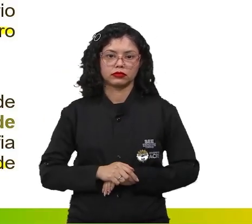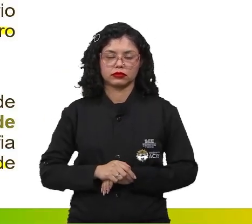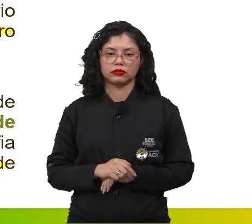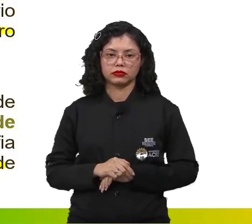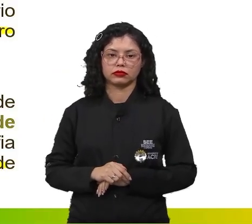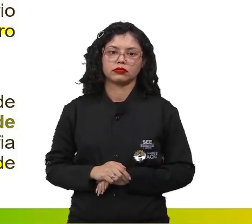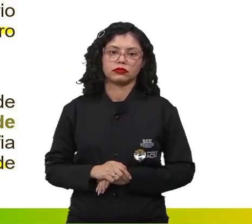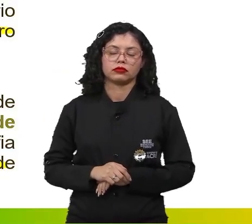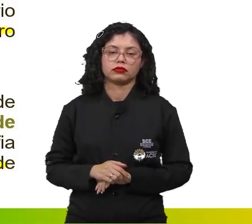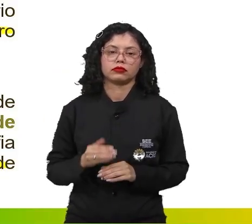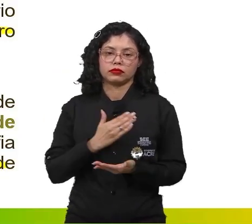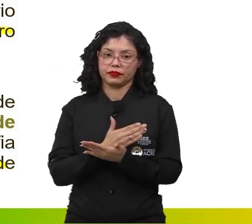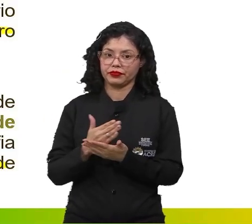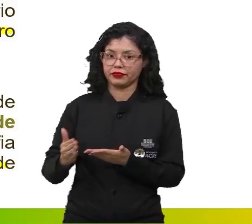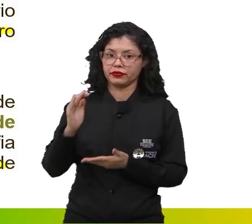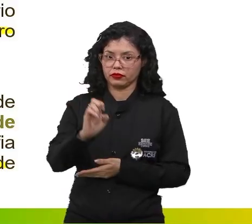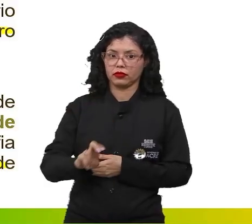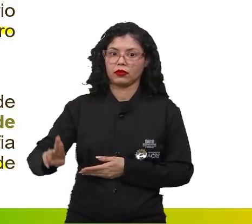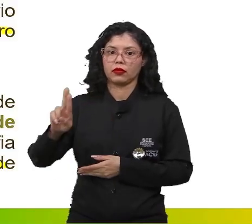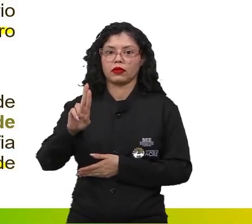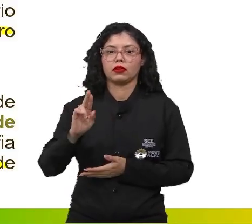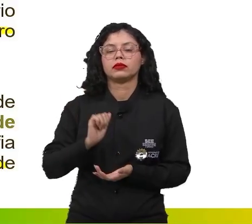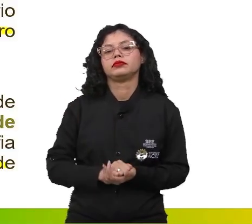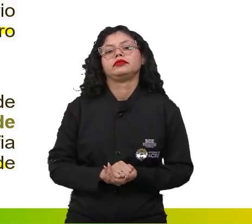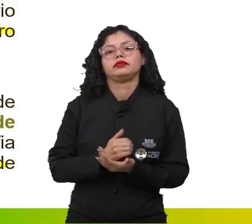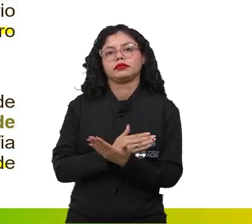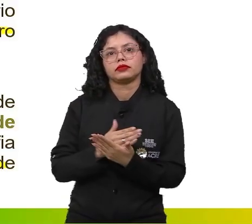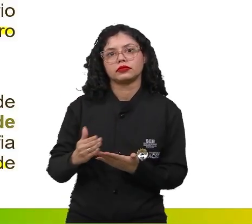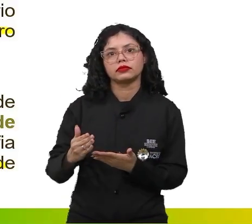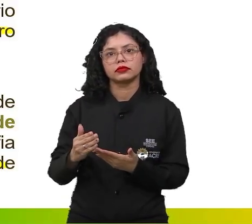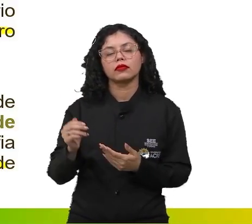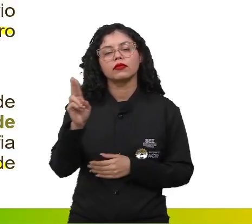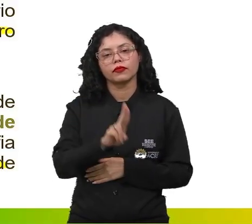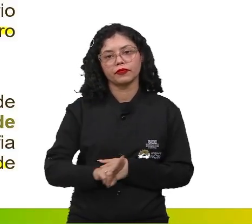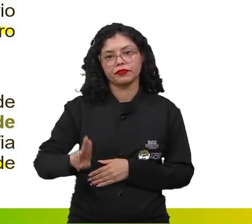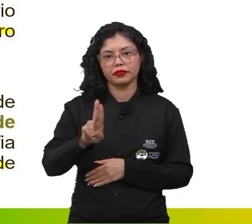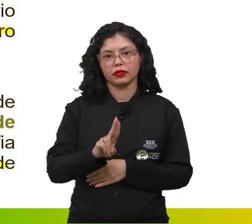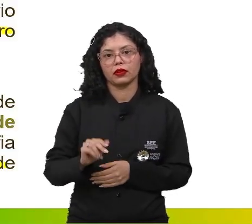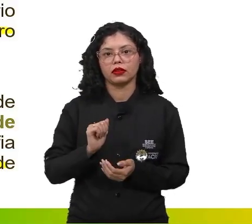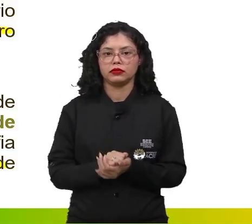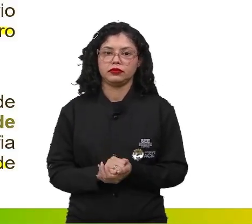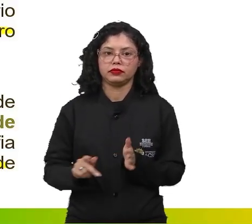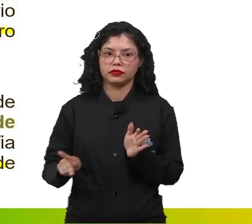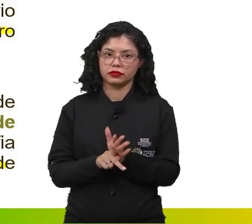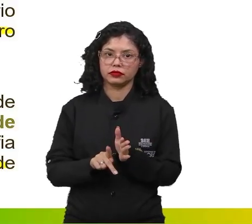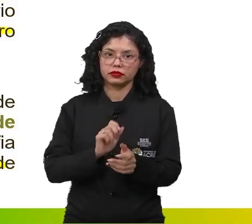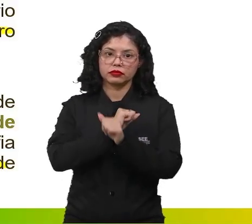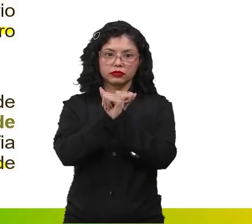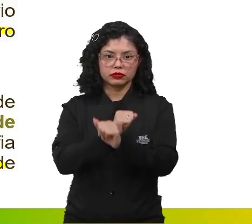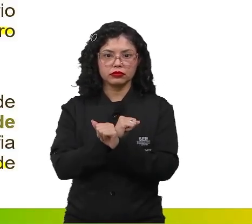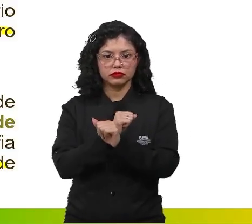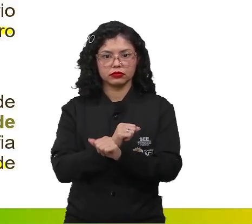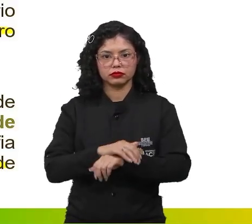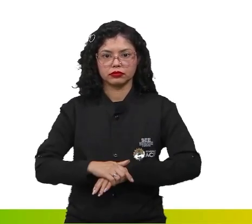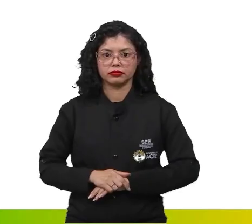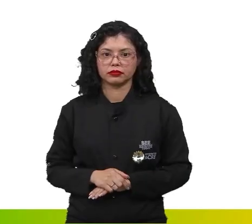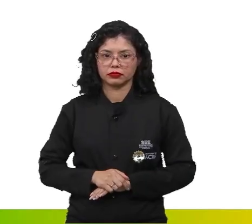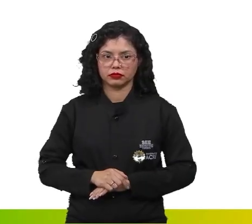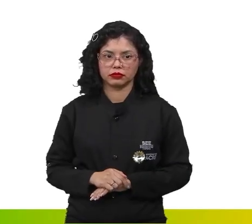de o europeu começar a utilizar o seu povo como mão de obra escrava.